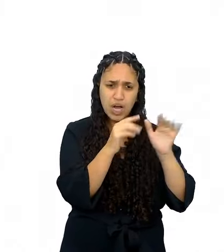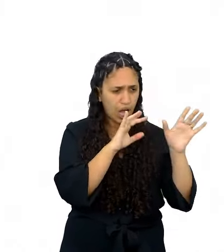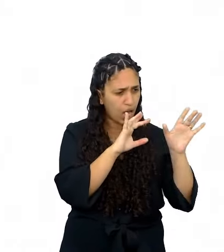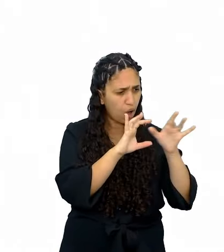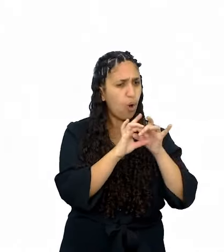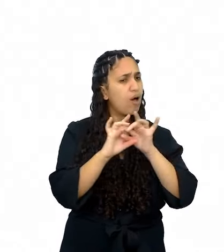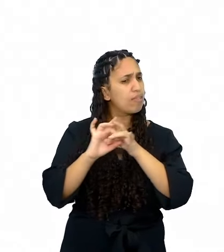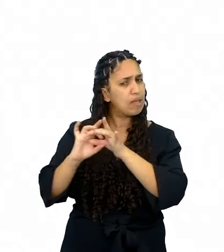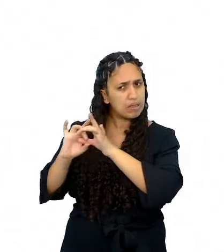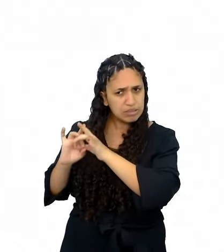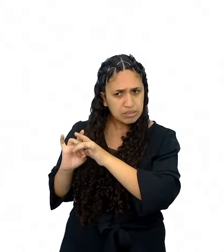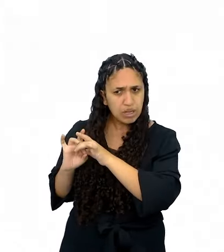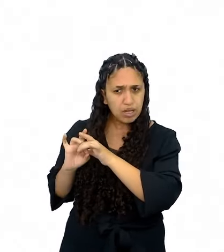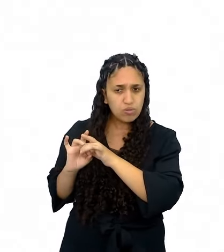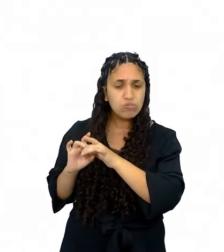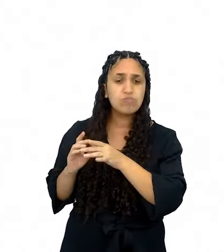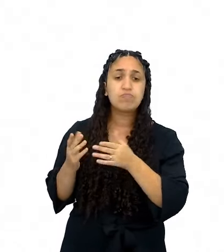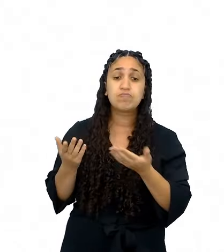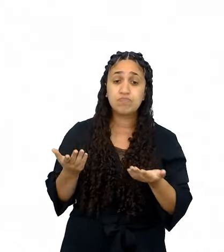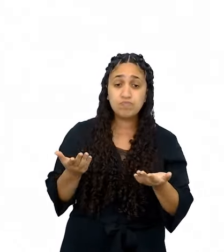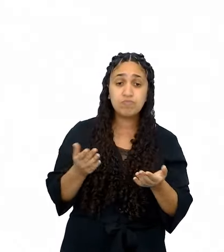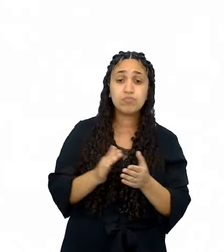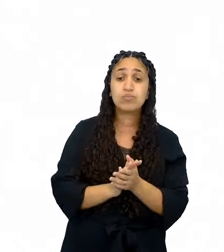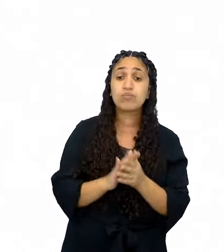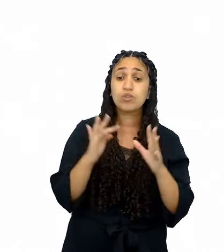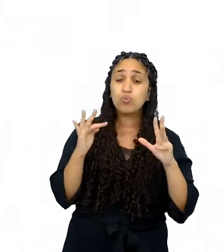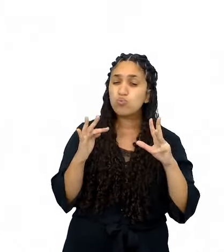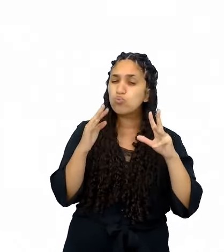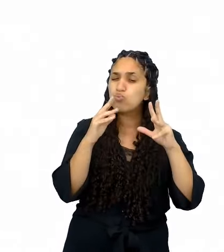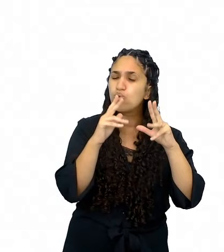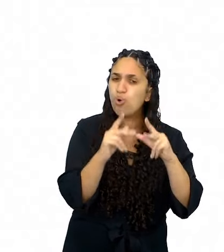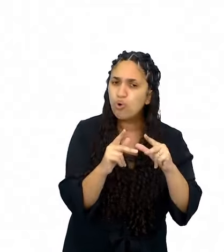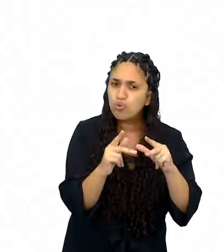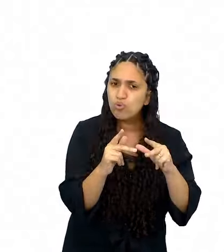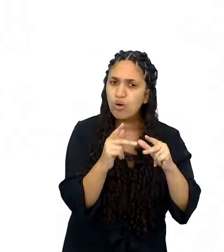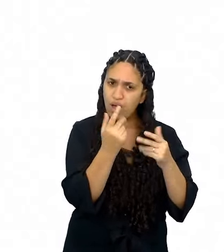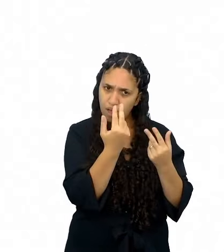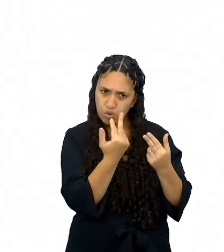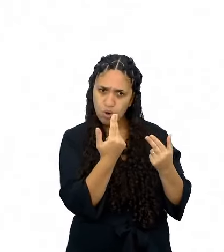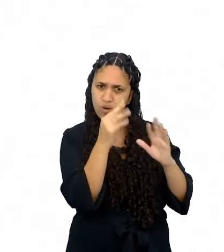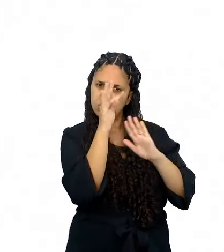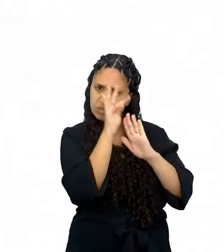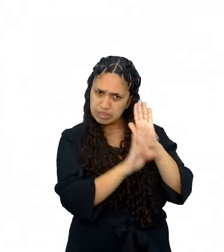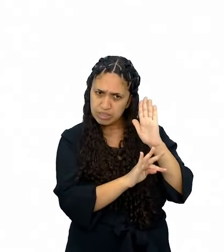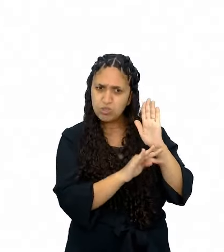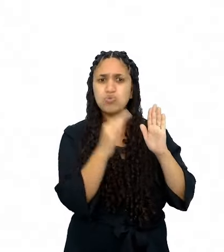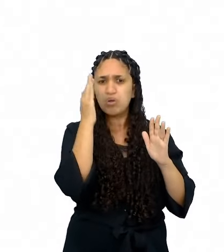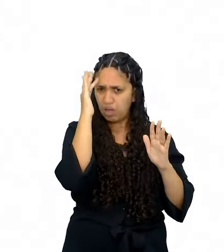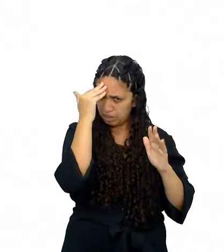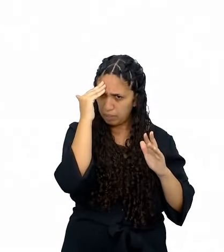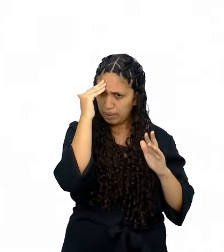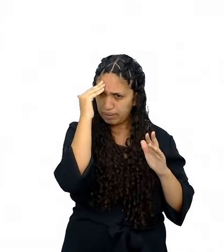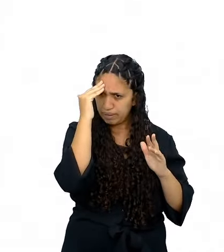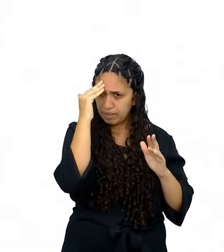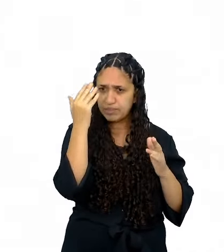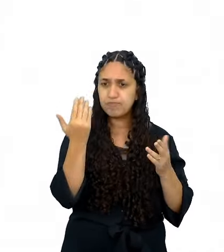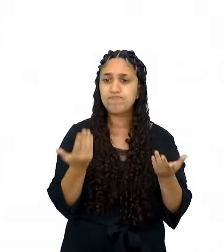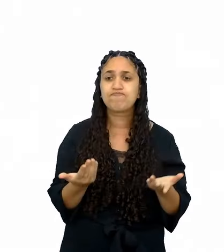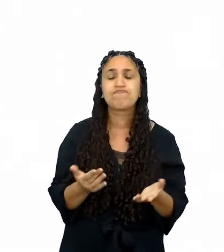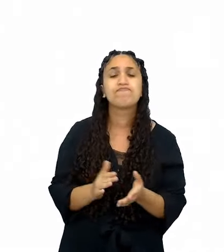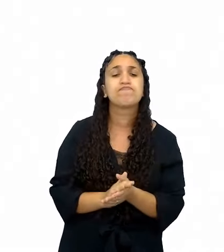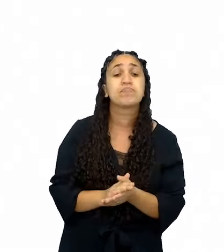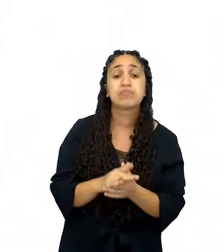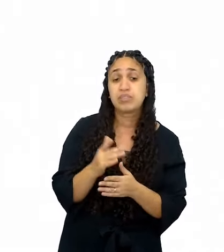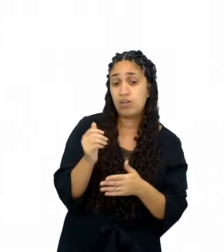compreensível? Então, somente na atividade 7, né, eles registrarão em seus cadernos o